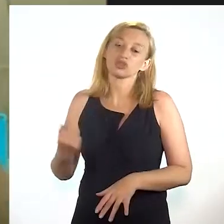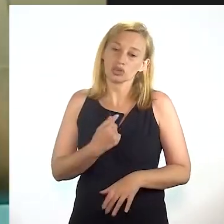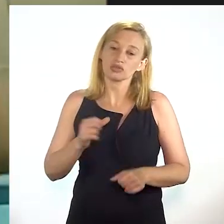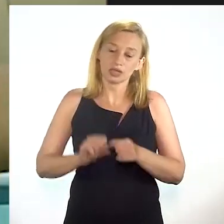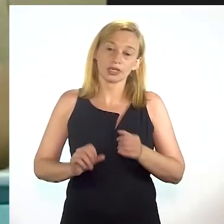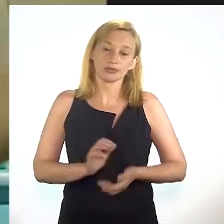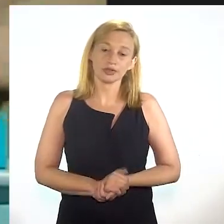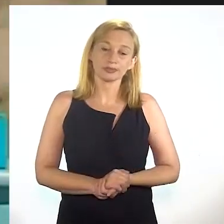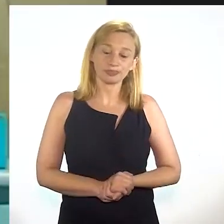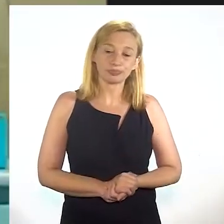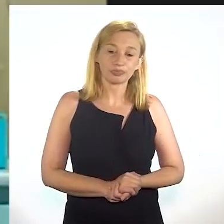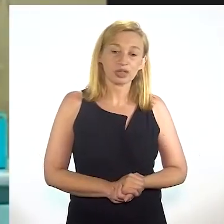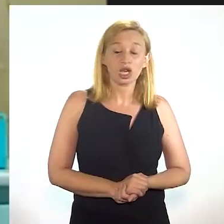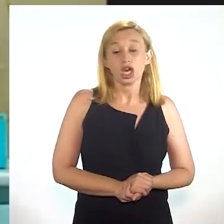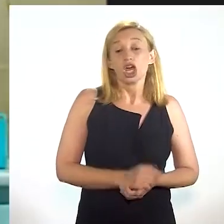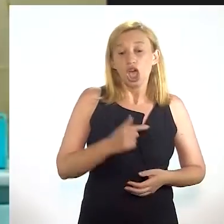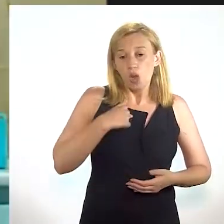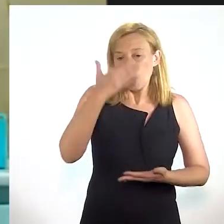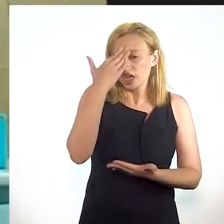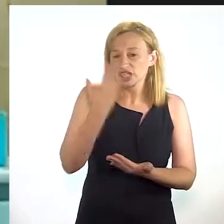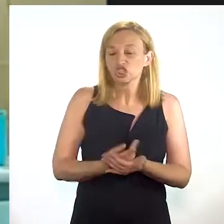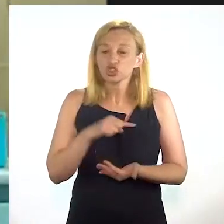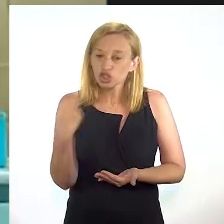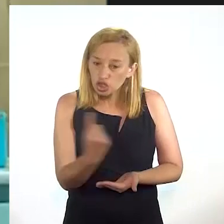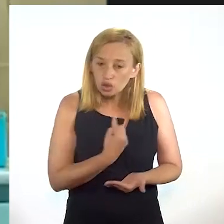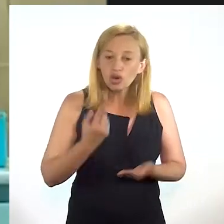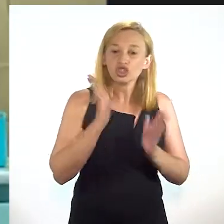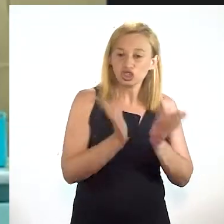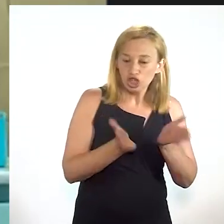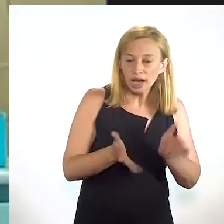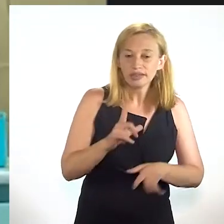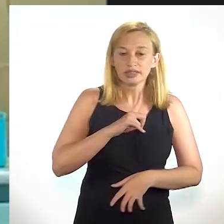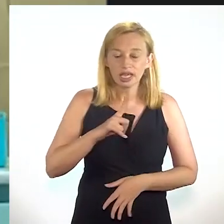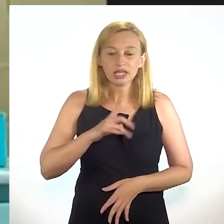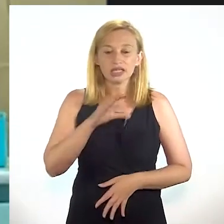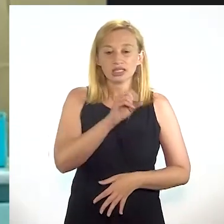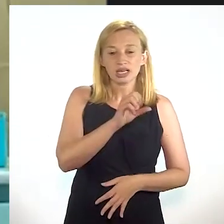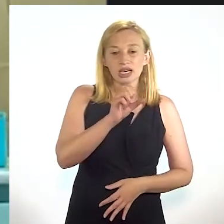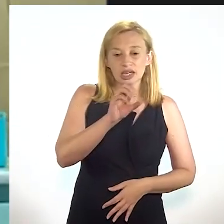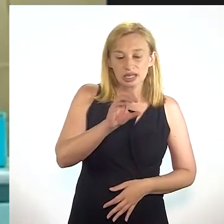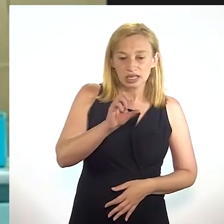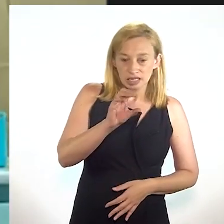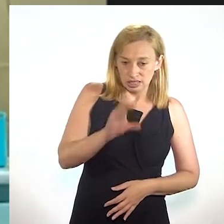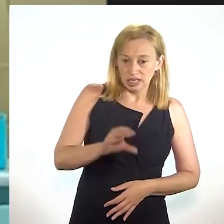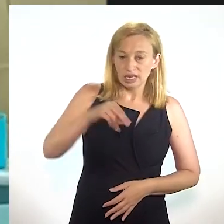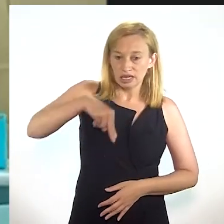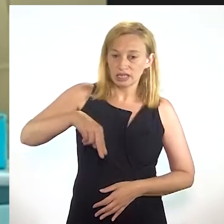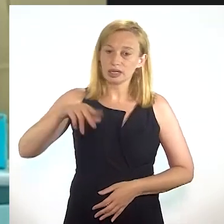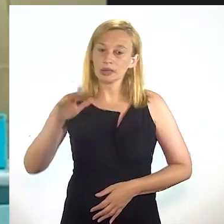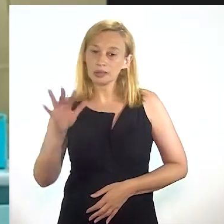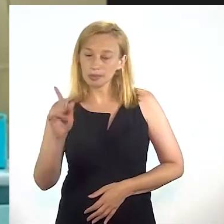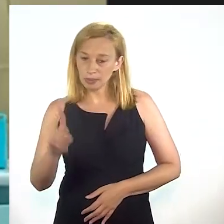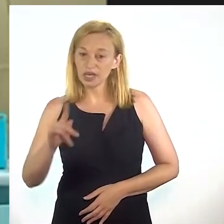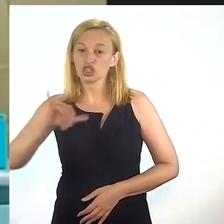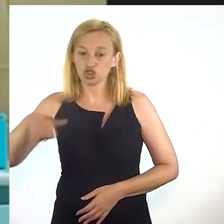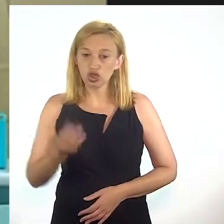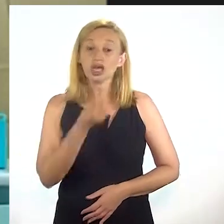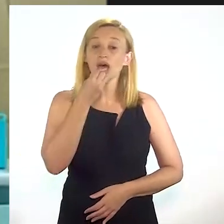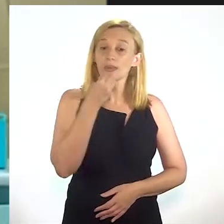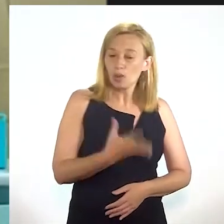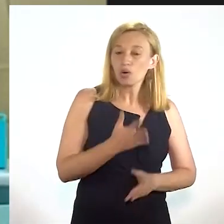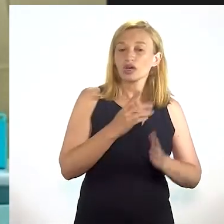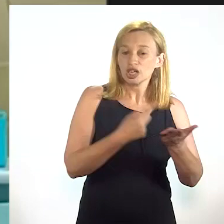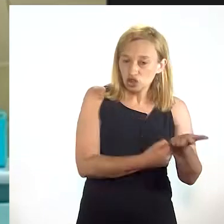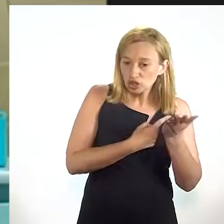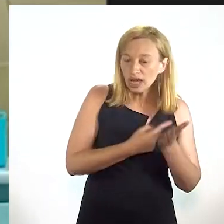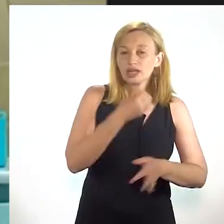calça riada como a gente ficou, vamos falar no popular, né? Então, eu acredito que a gente já tem, né, o CNPJ,